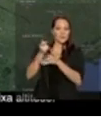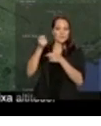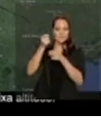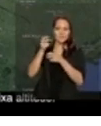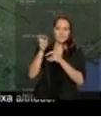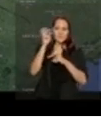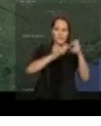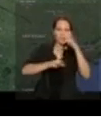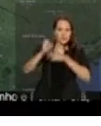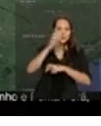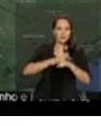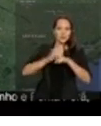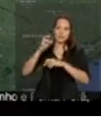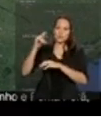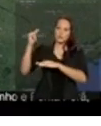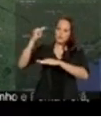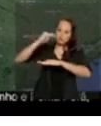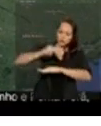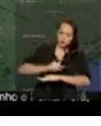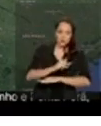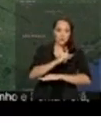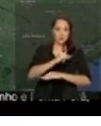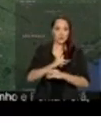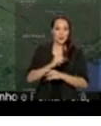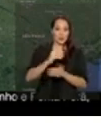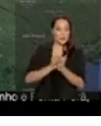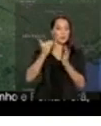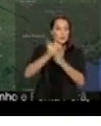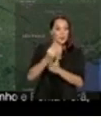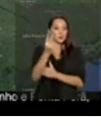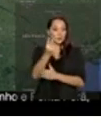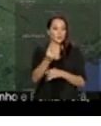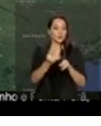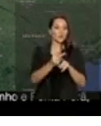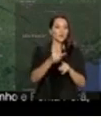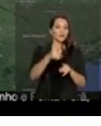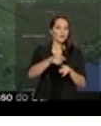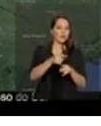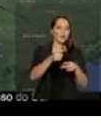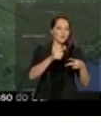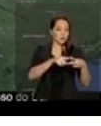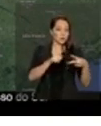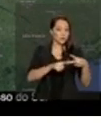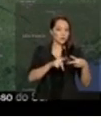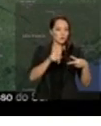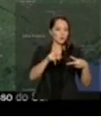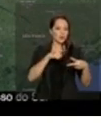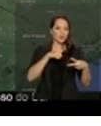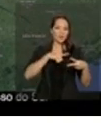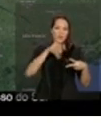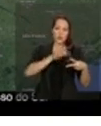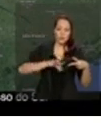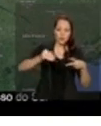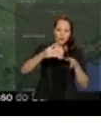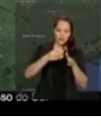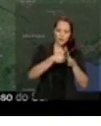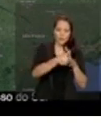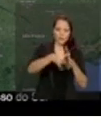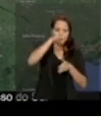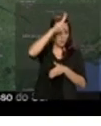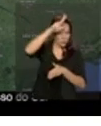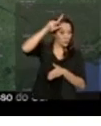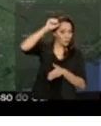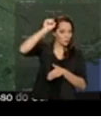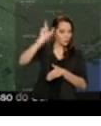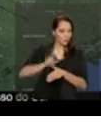baixa altitude. Outras 2 serão implantadas em Porto Murtinho e Ponta Porã, cobrindo toda a fronteira do Mato Grosso do